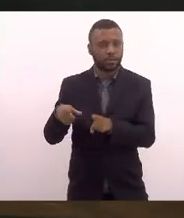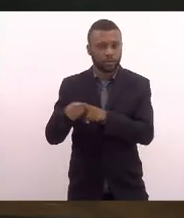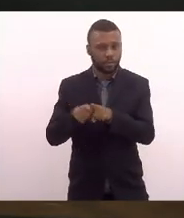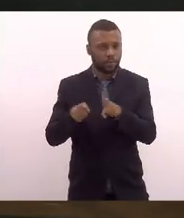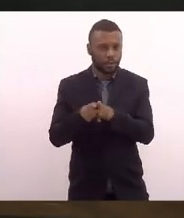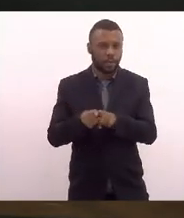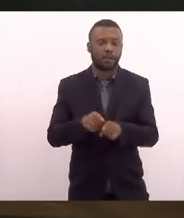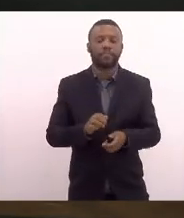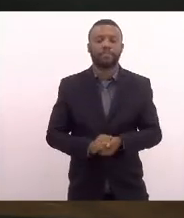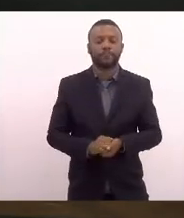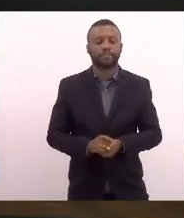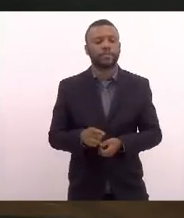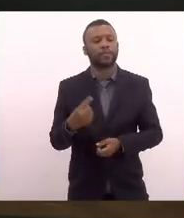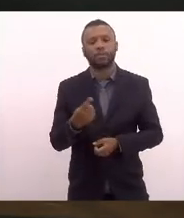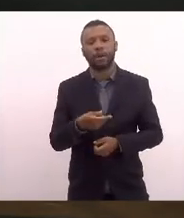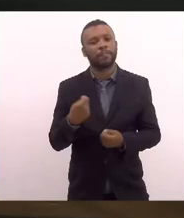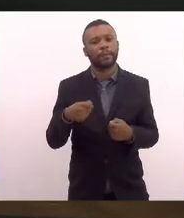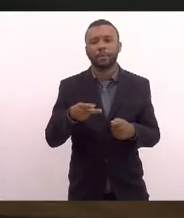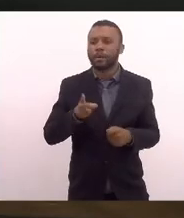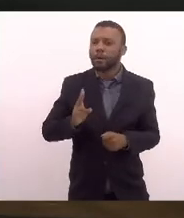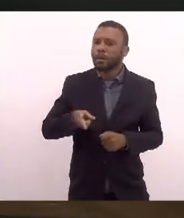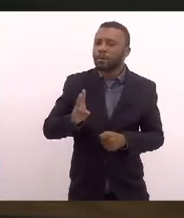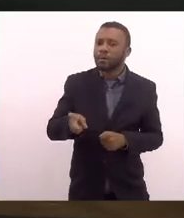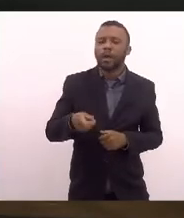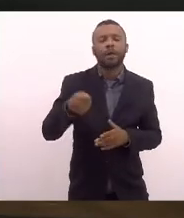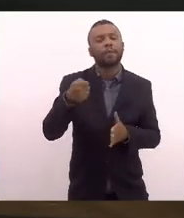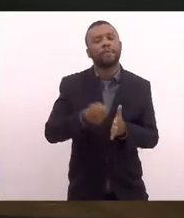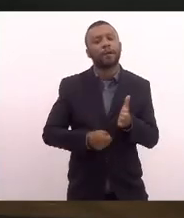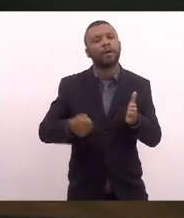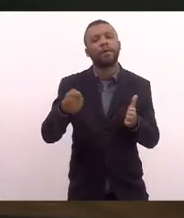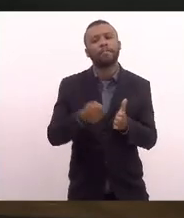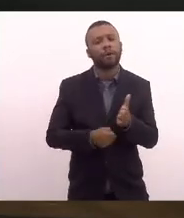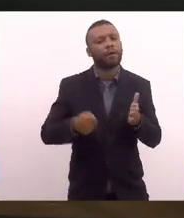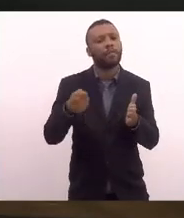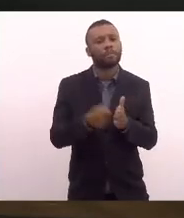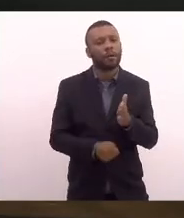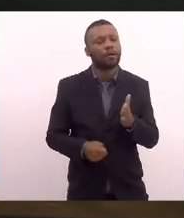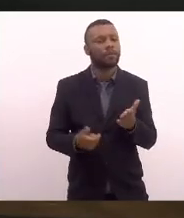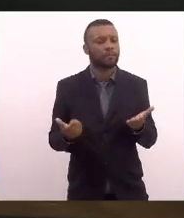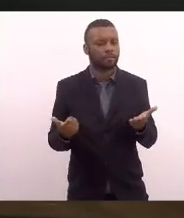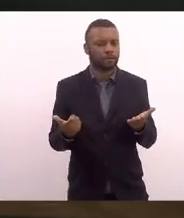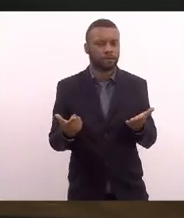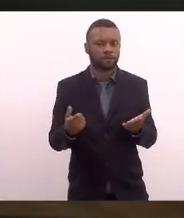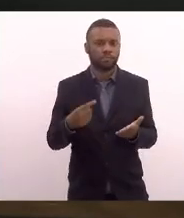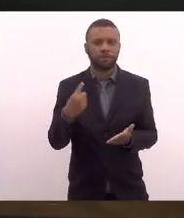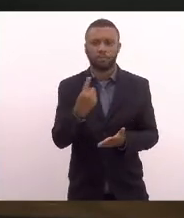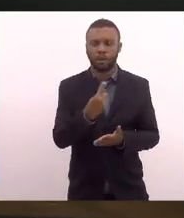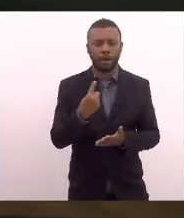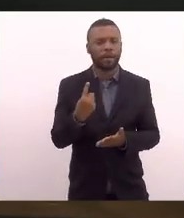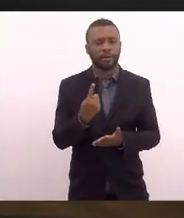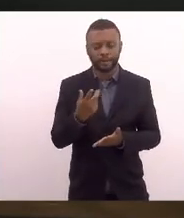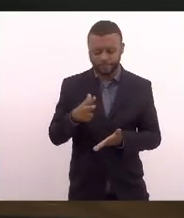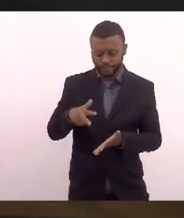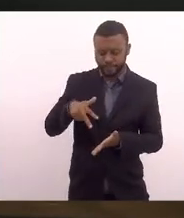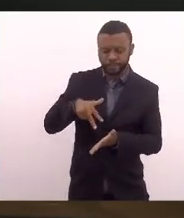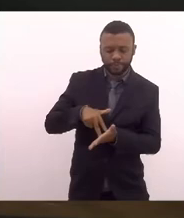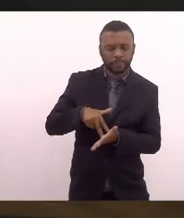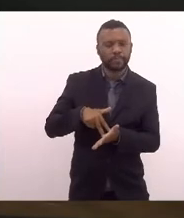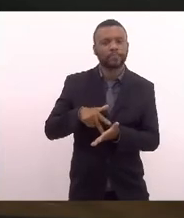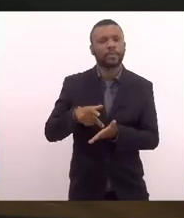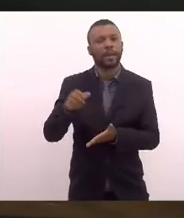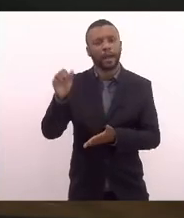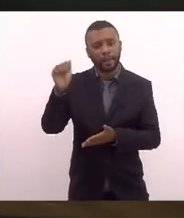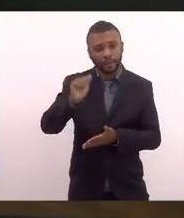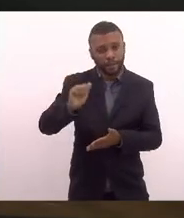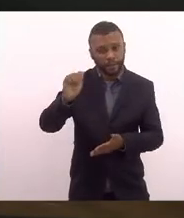a gente tem que estar continuando com essas lutas. A gente está na Associação